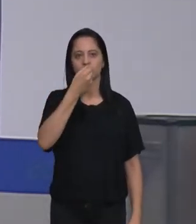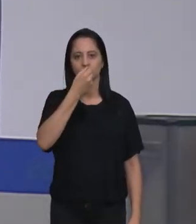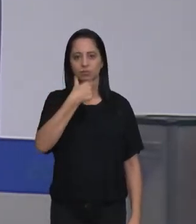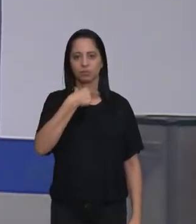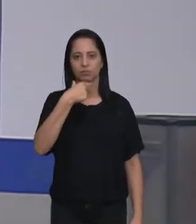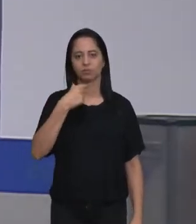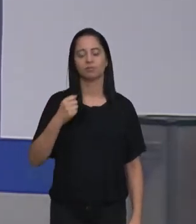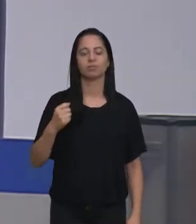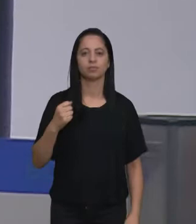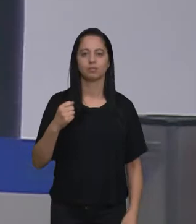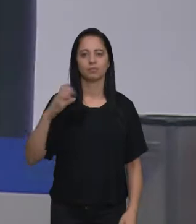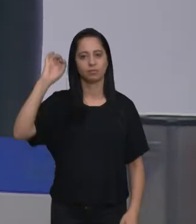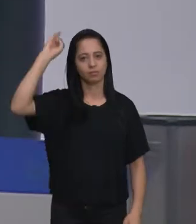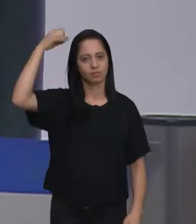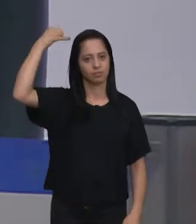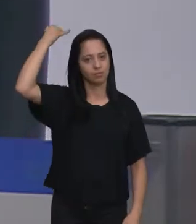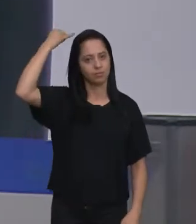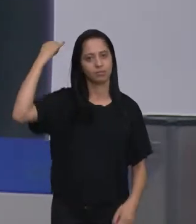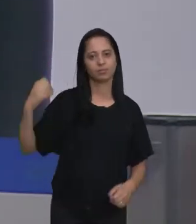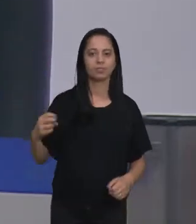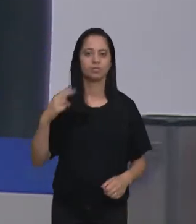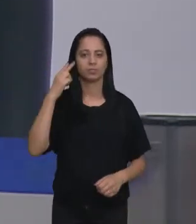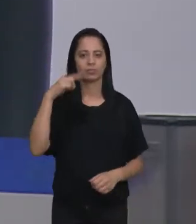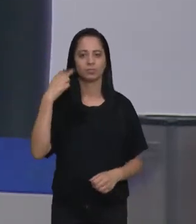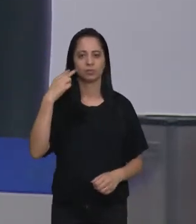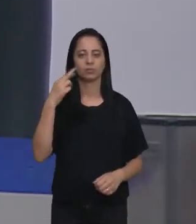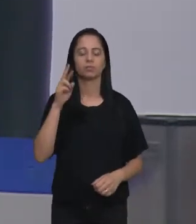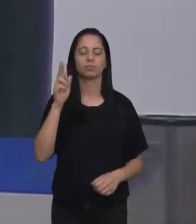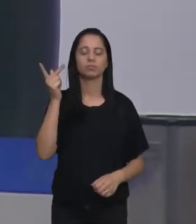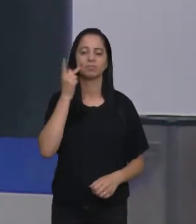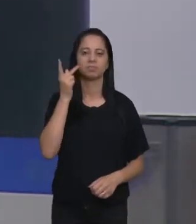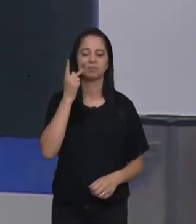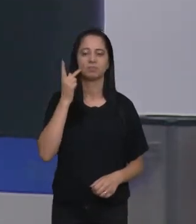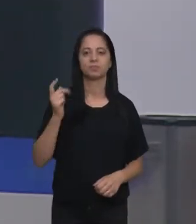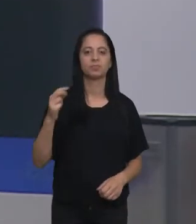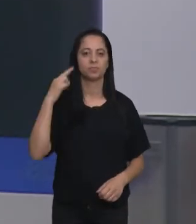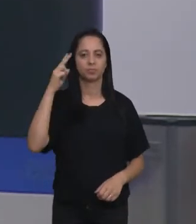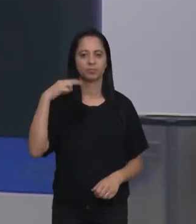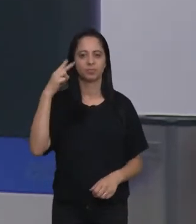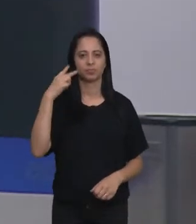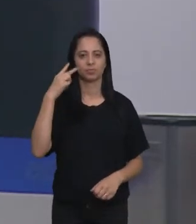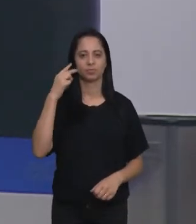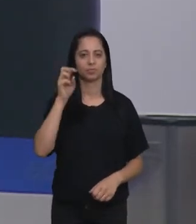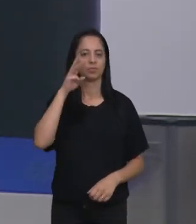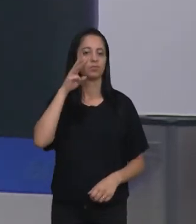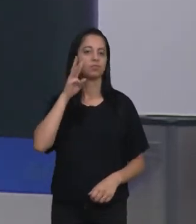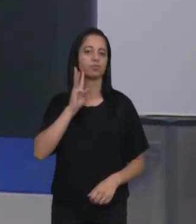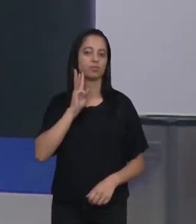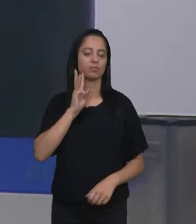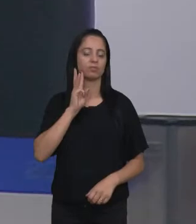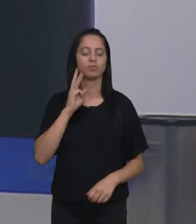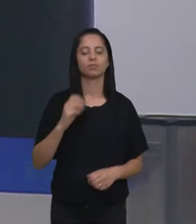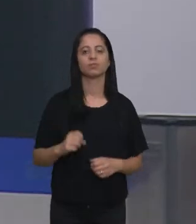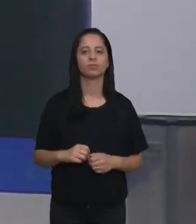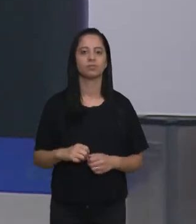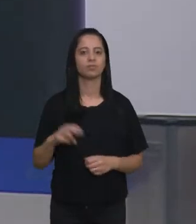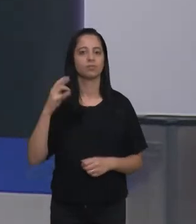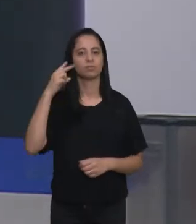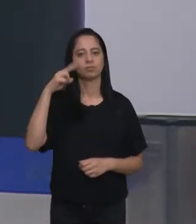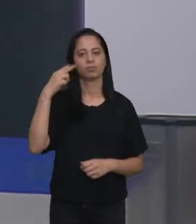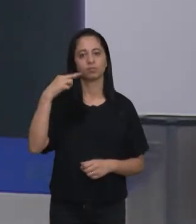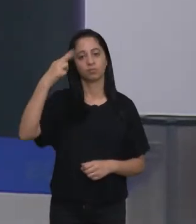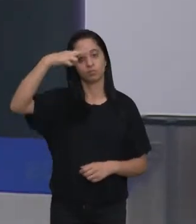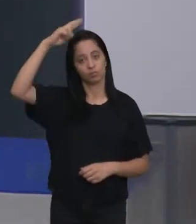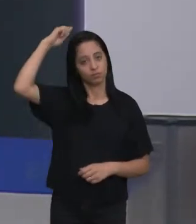vereador Dr. José Cláudio, vereador Rafael Pascucci, vereador Walter Hayashi, vereador